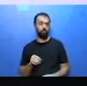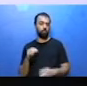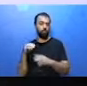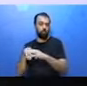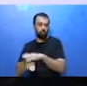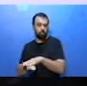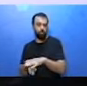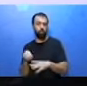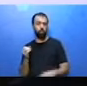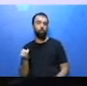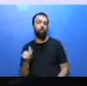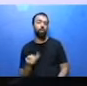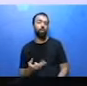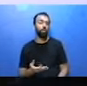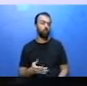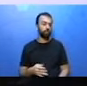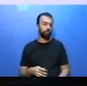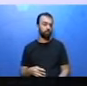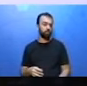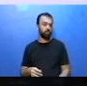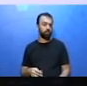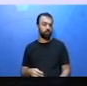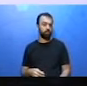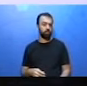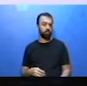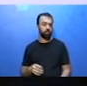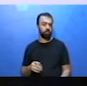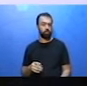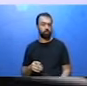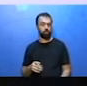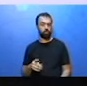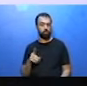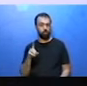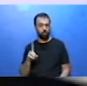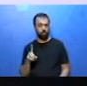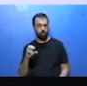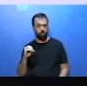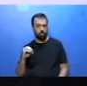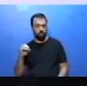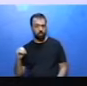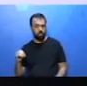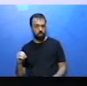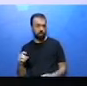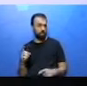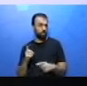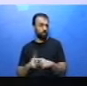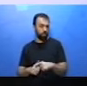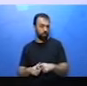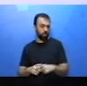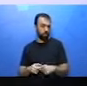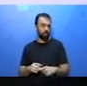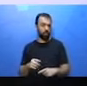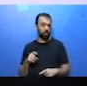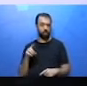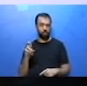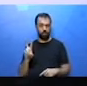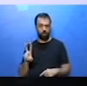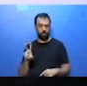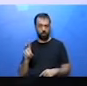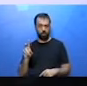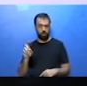patrícia guardou o olá patricia guardou uma nota de 100 mas